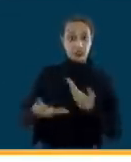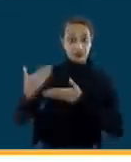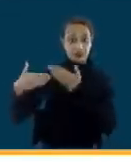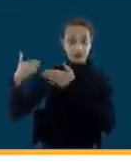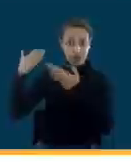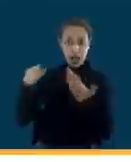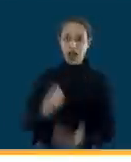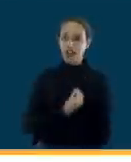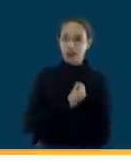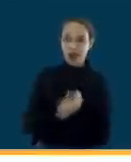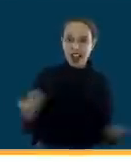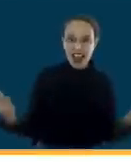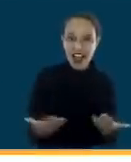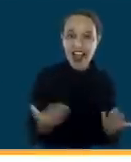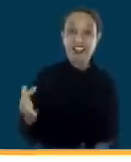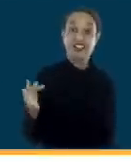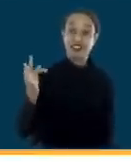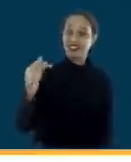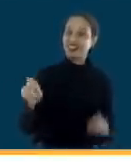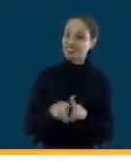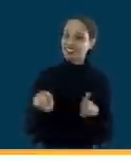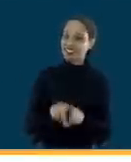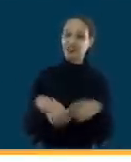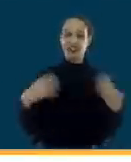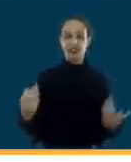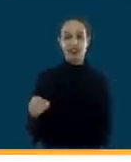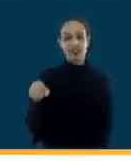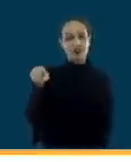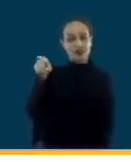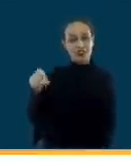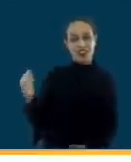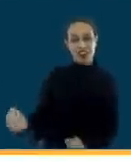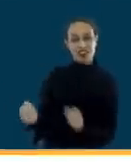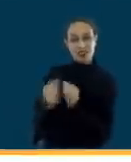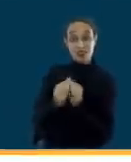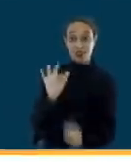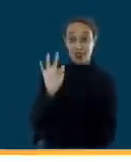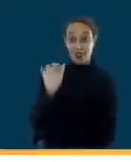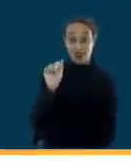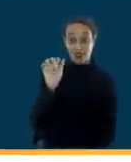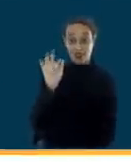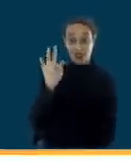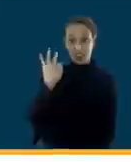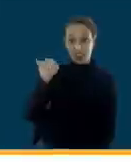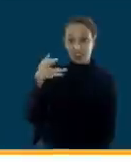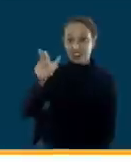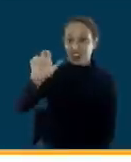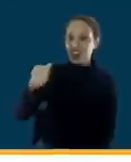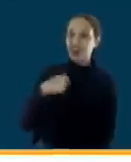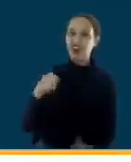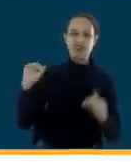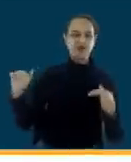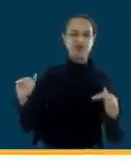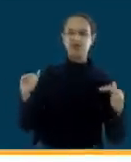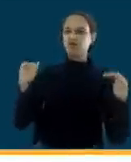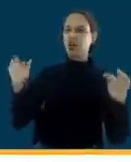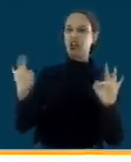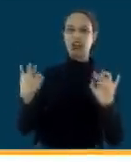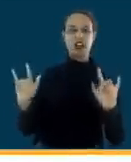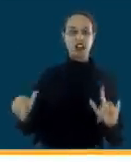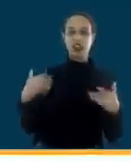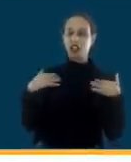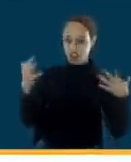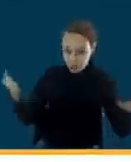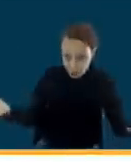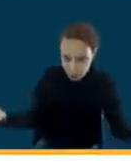nosso futuro. Então, Fatinha, ter você aqui com a gente é uma grande honra. Tá? A gente está reverenciando essa força, essa ancestralidade,